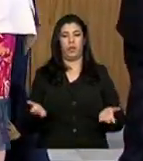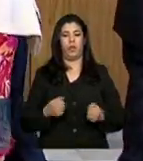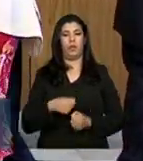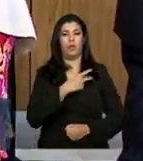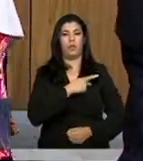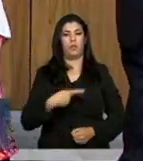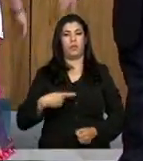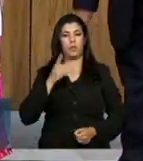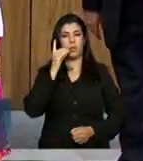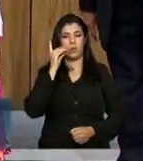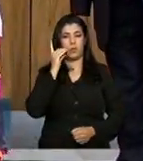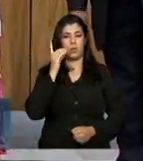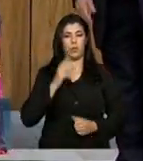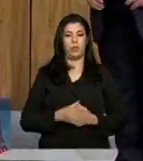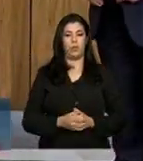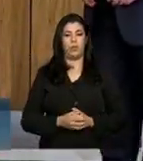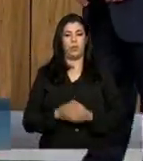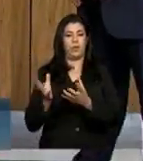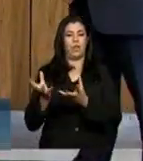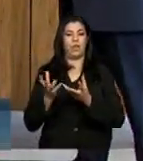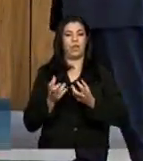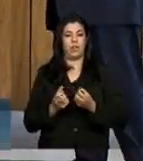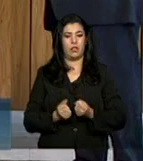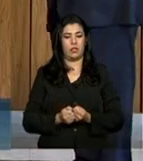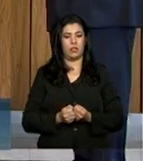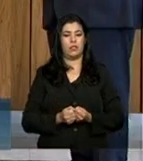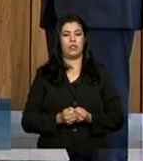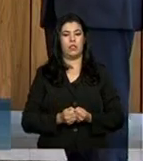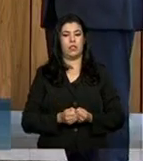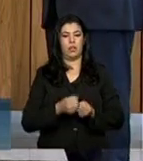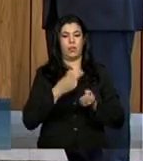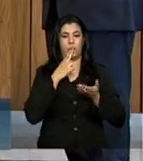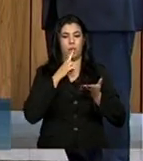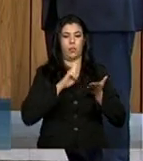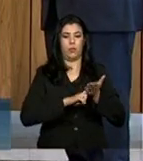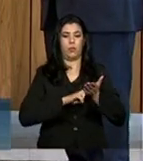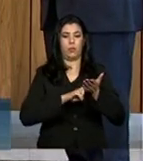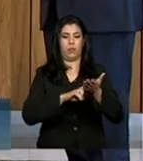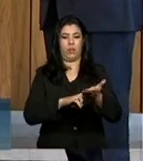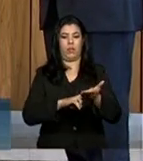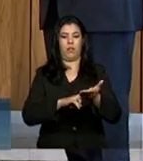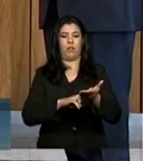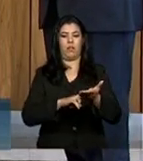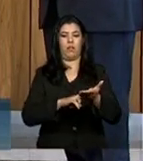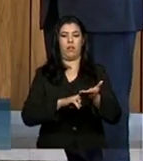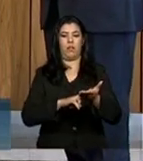Dilma Rousseff recebe a carta credencial da embaixadora de Cuba.